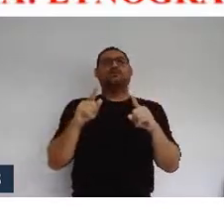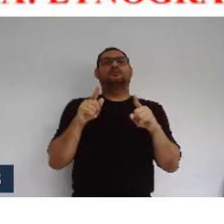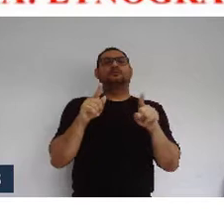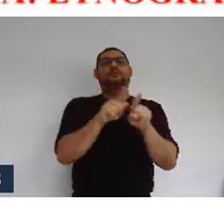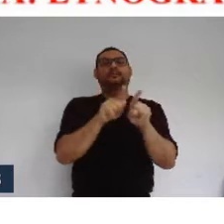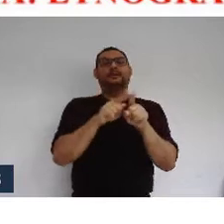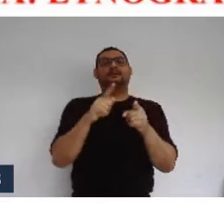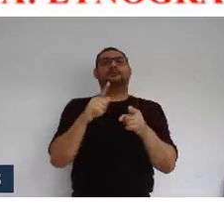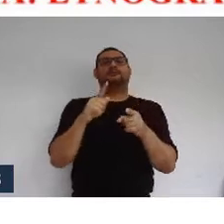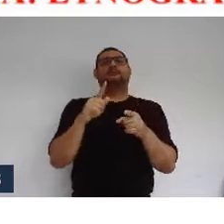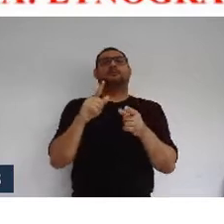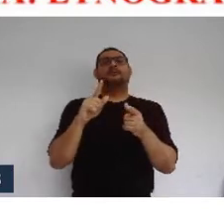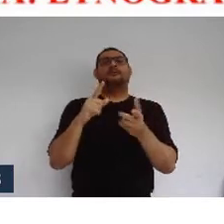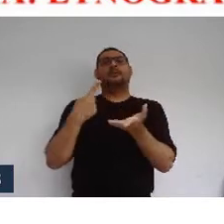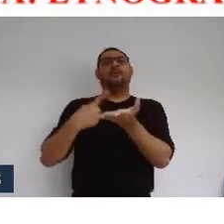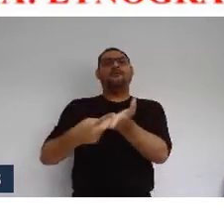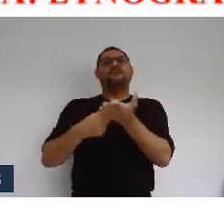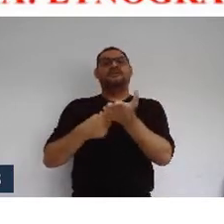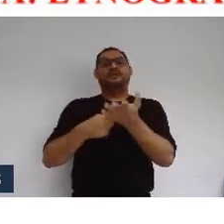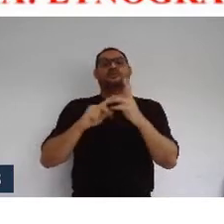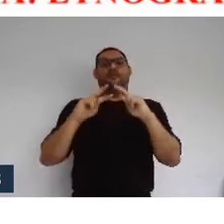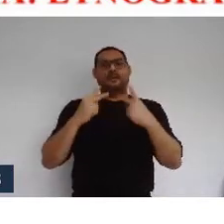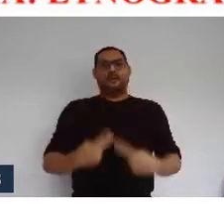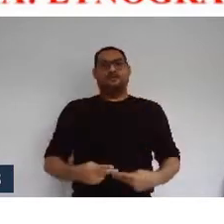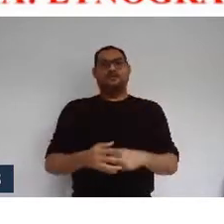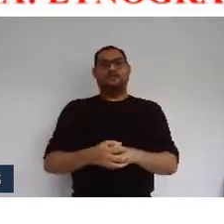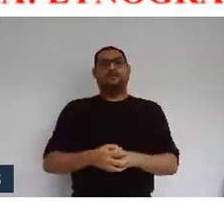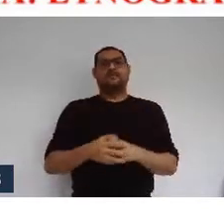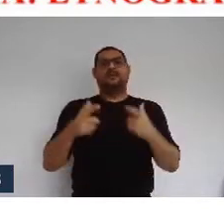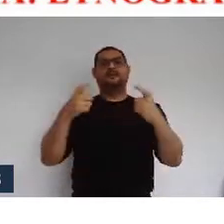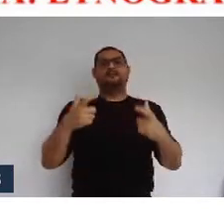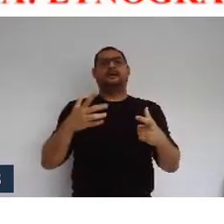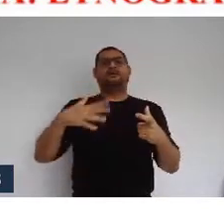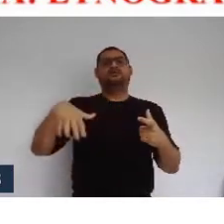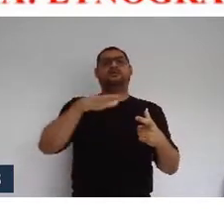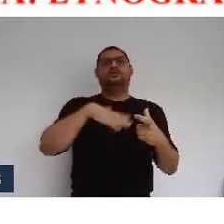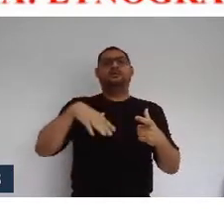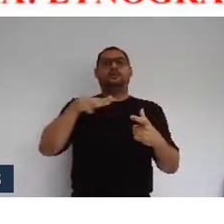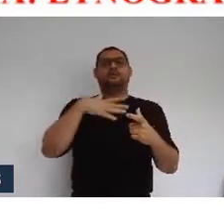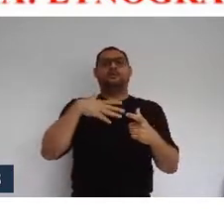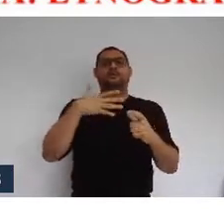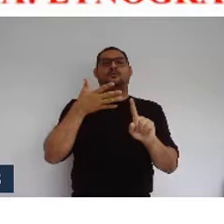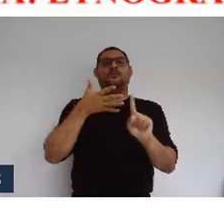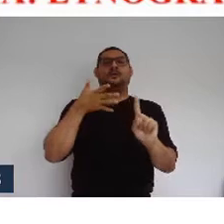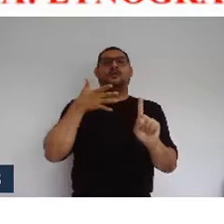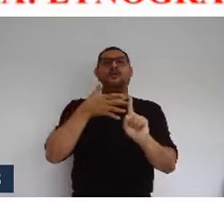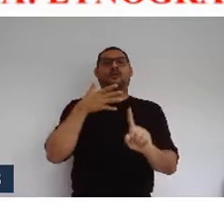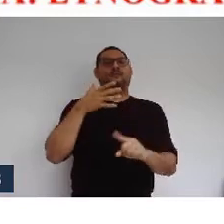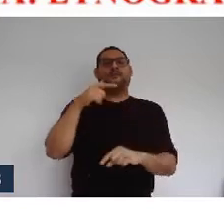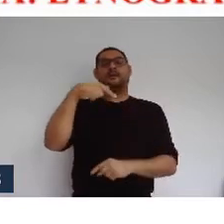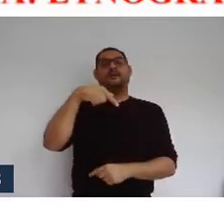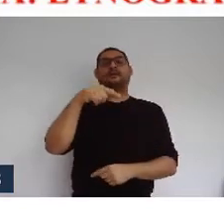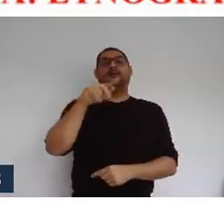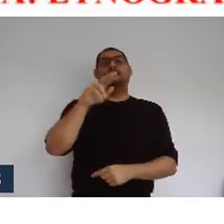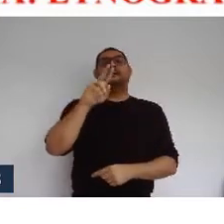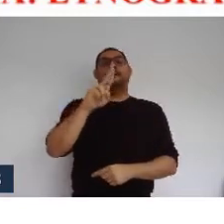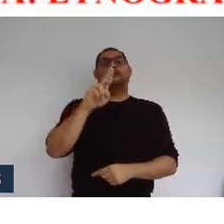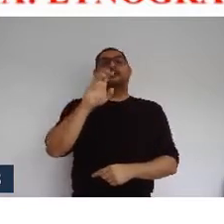para além do humano, o espaço público queer. Aí, então, eu vou falar de metodologia,